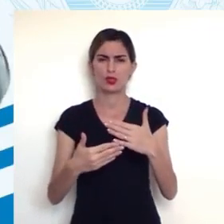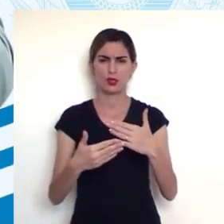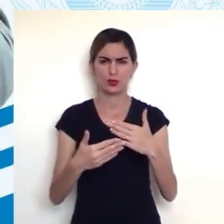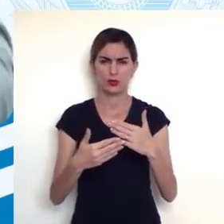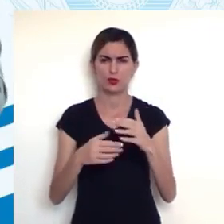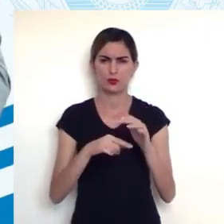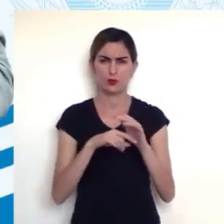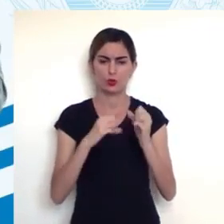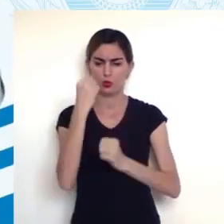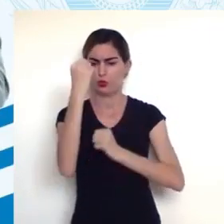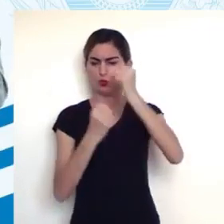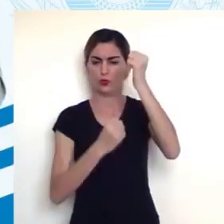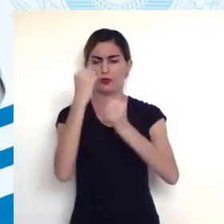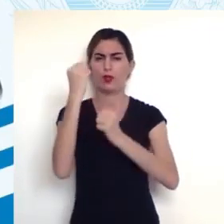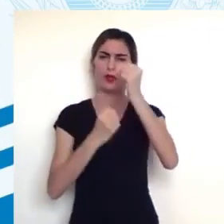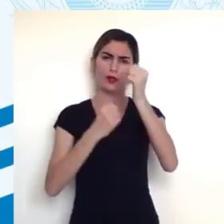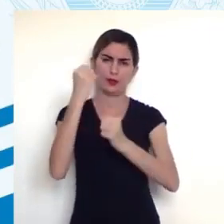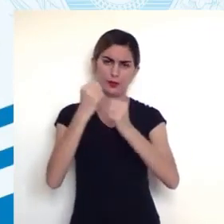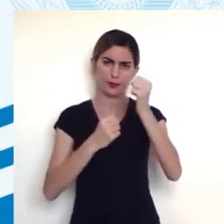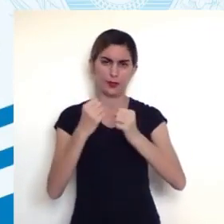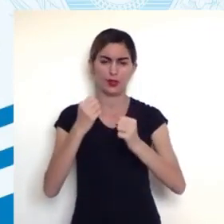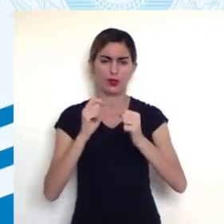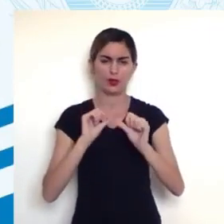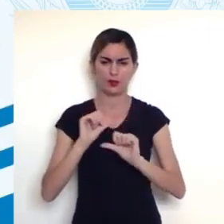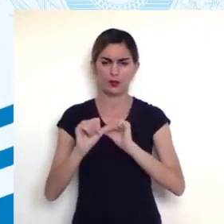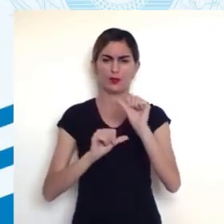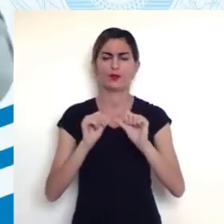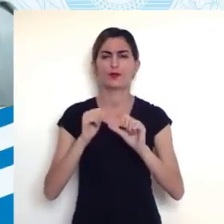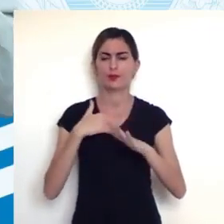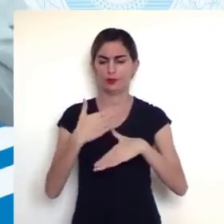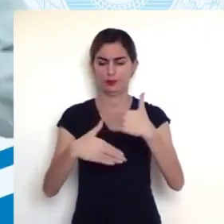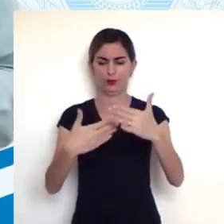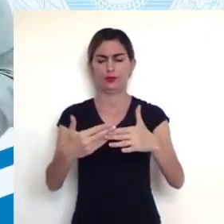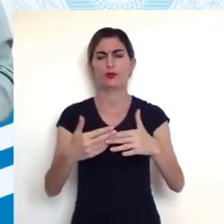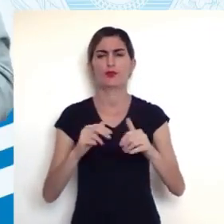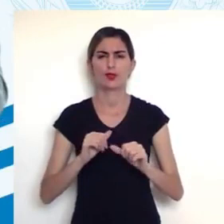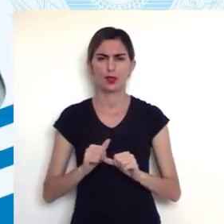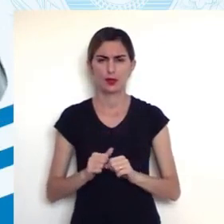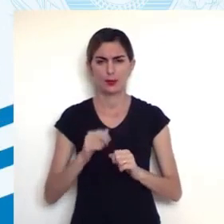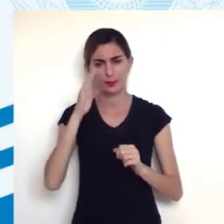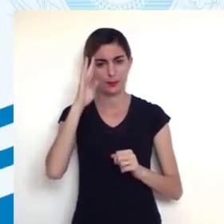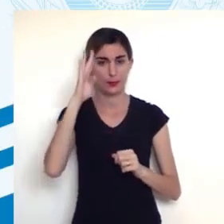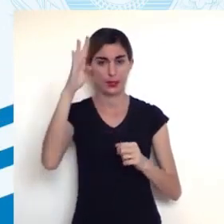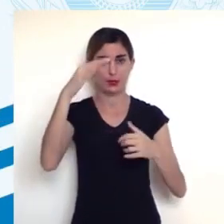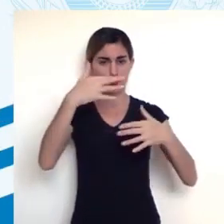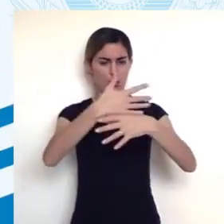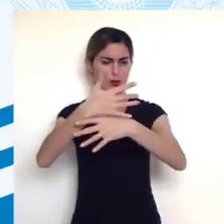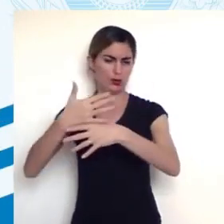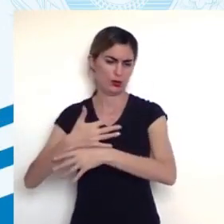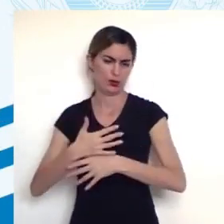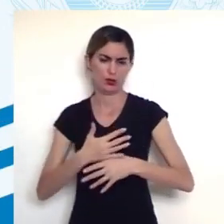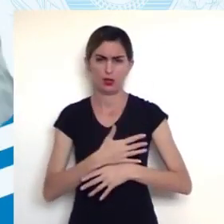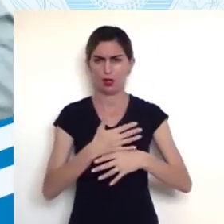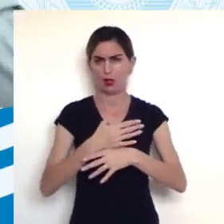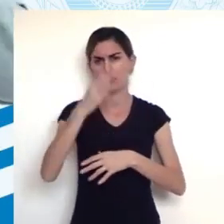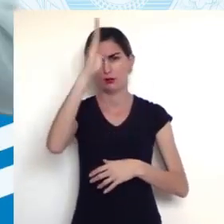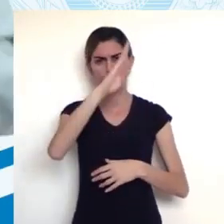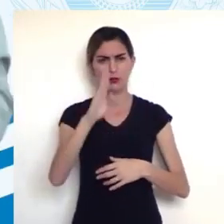de industrialização, pelo qual atravessavam as principais